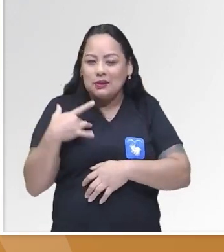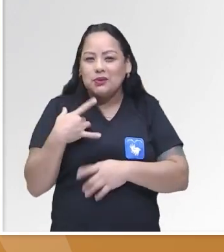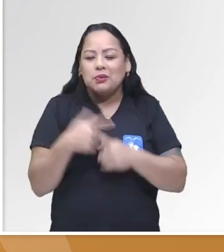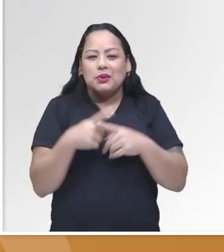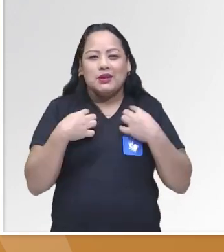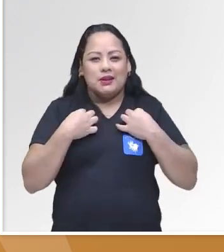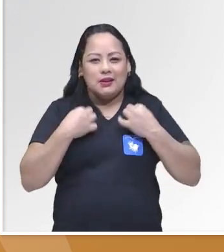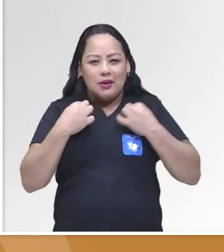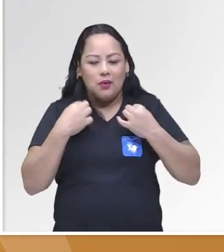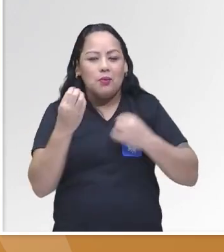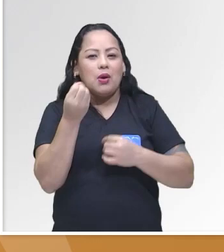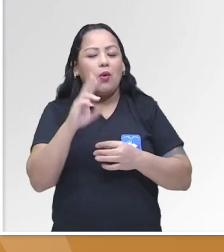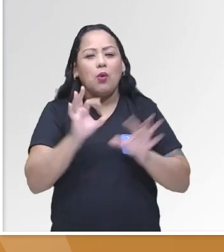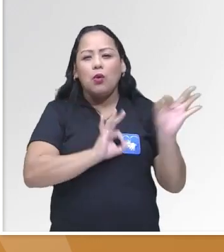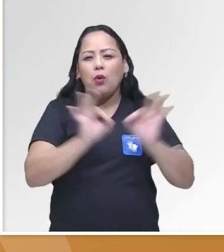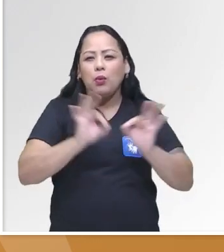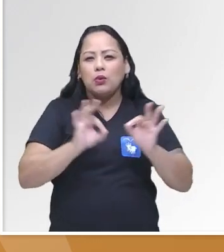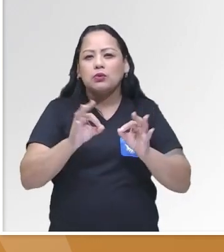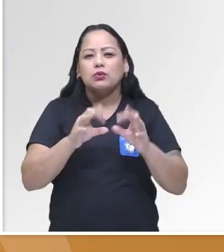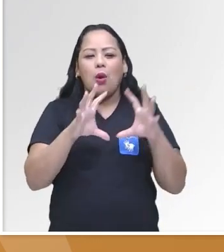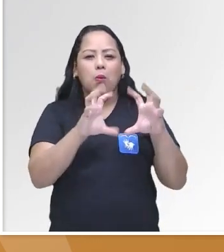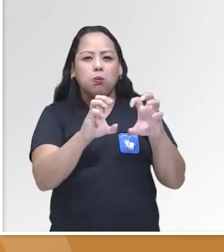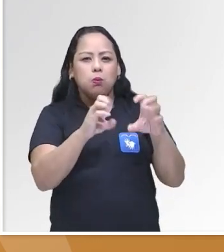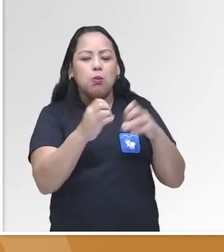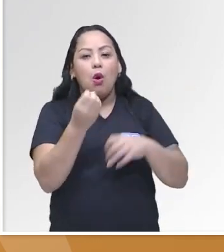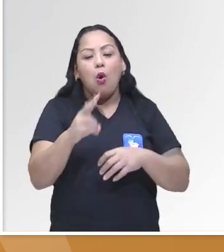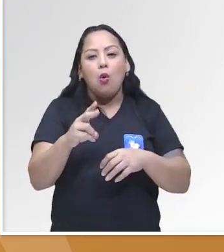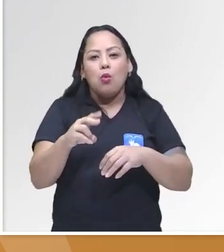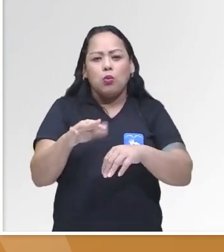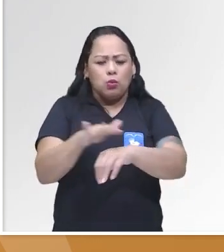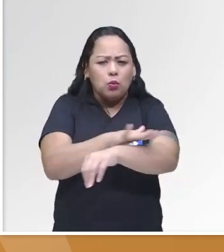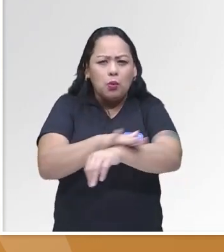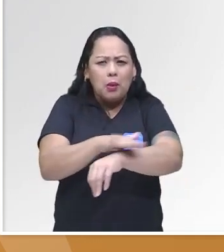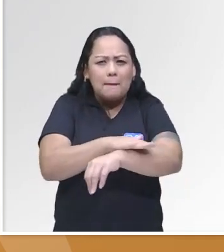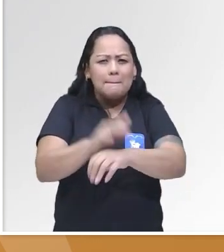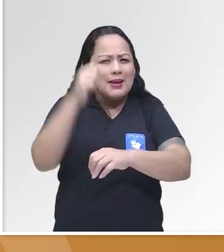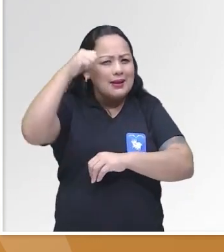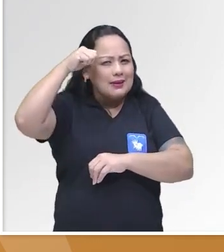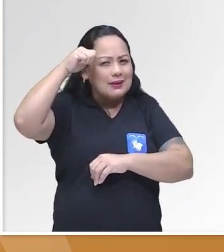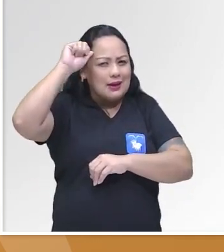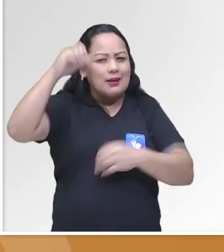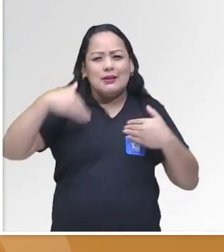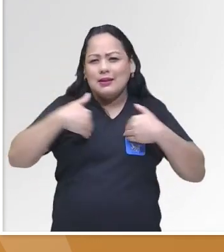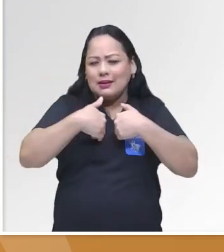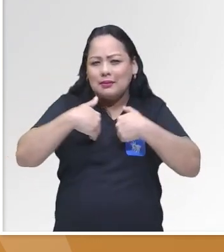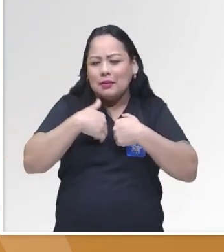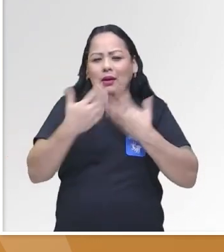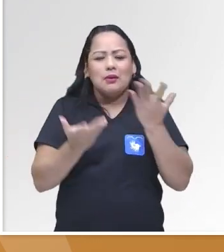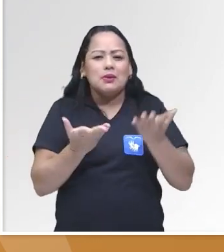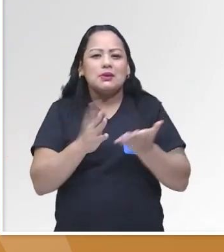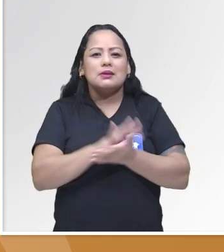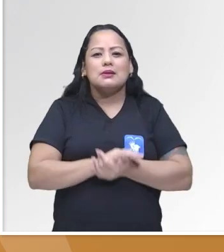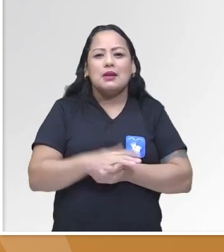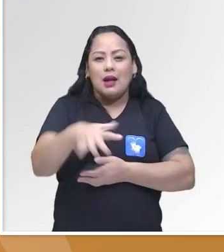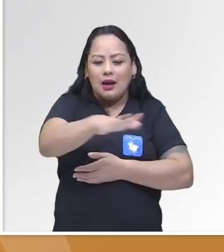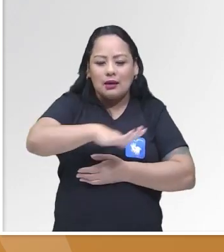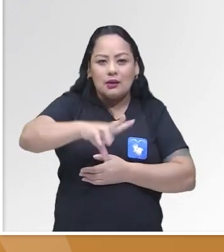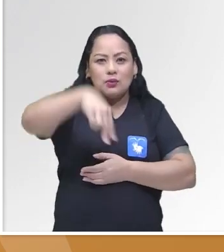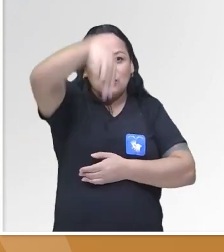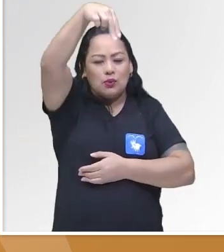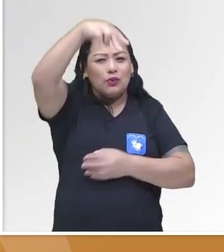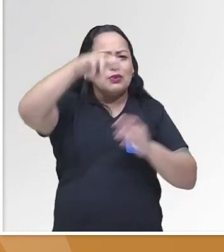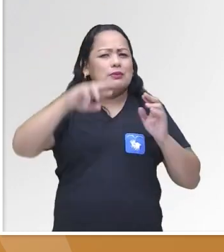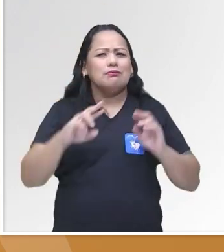ou produzindo algodão, ou com couro de animais. Já os nossos índios aqui na região norte não precisavam desse tipo